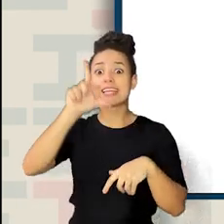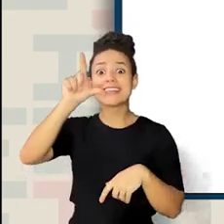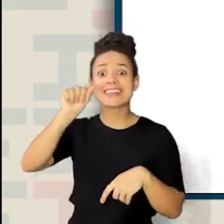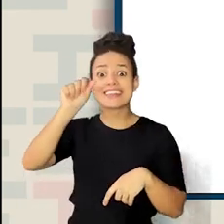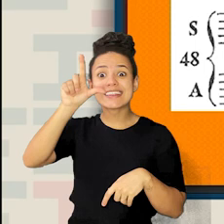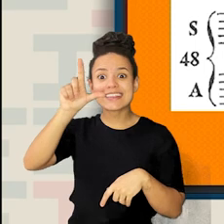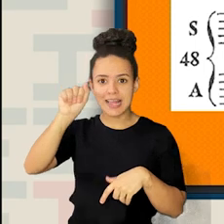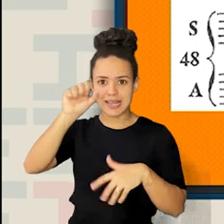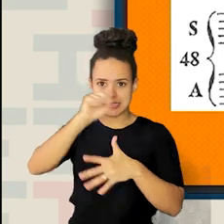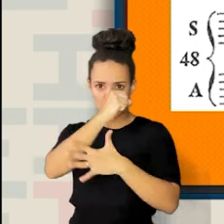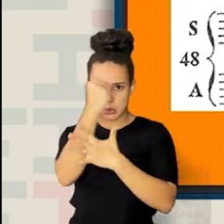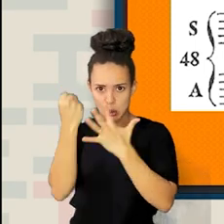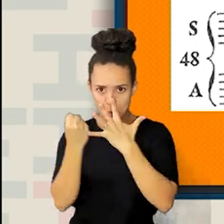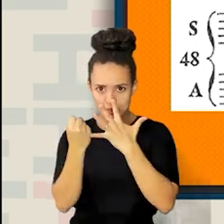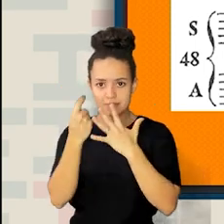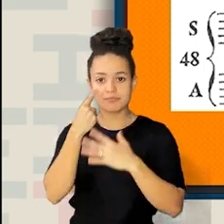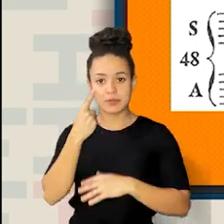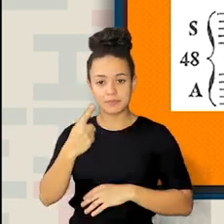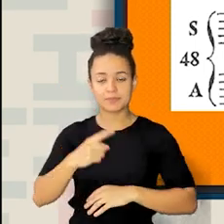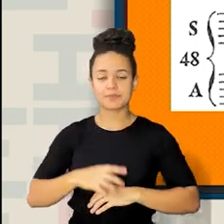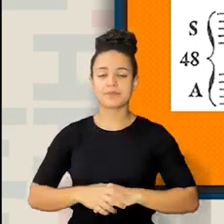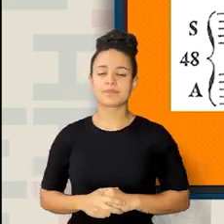Lá.